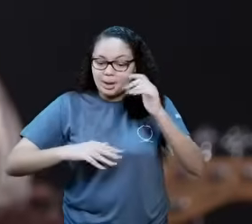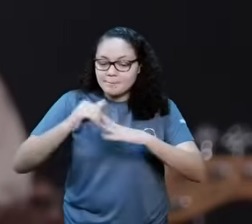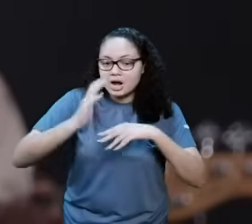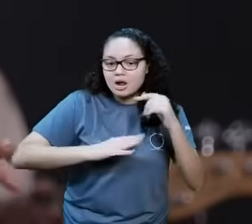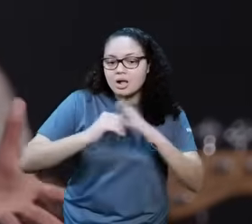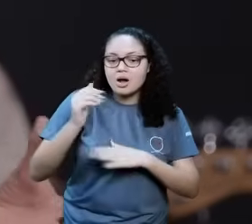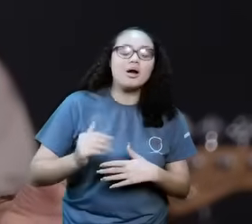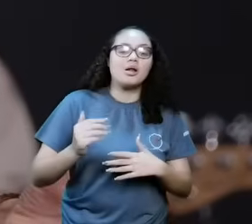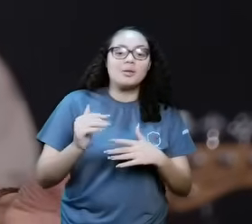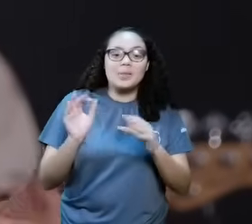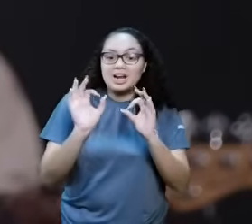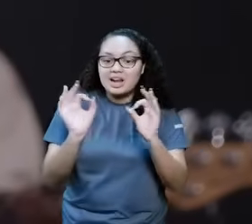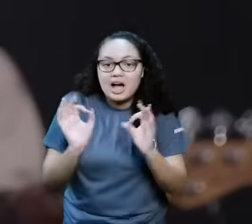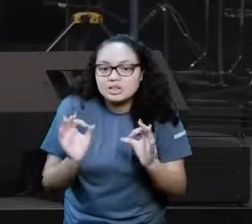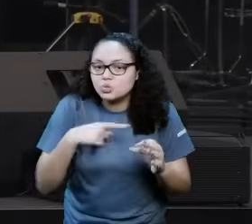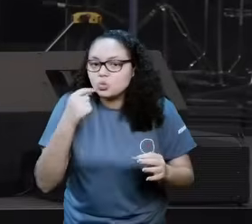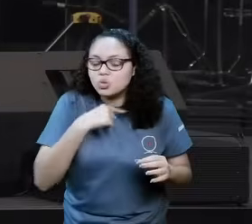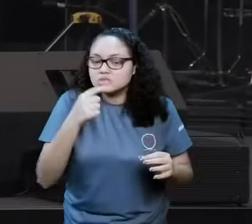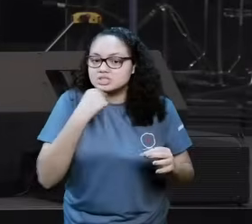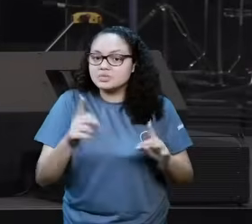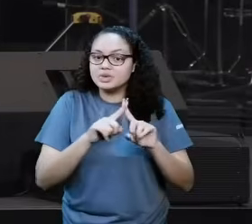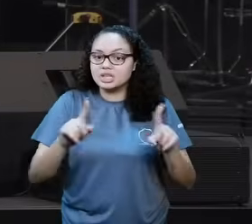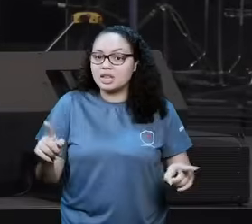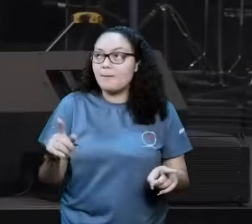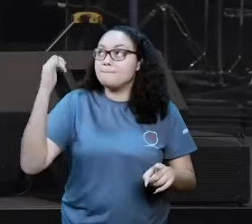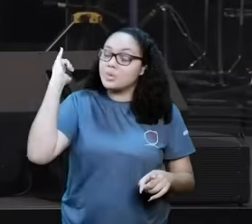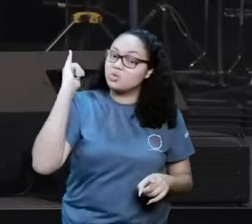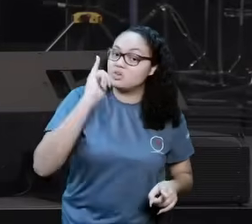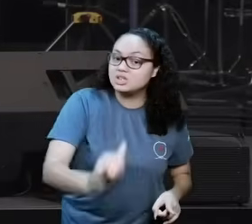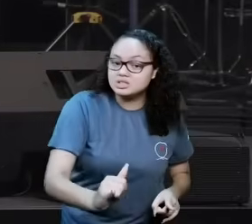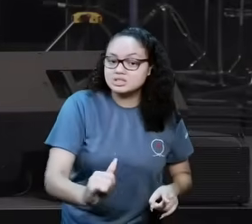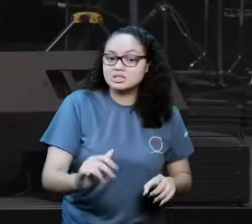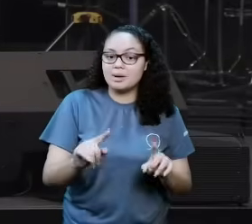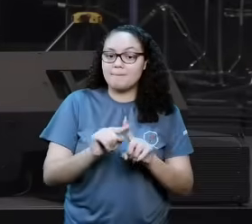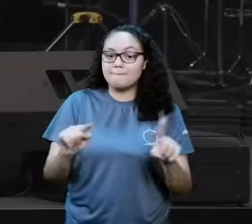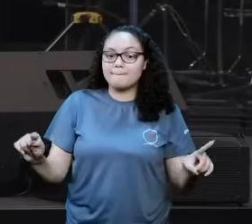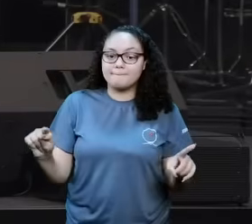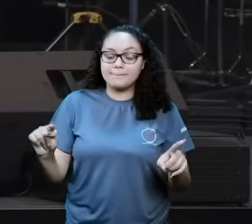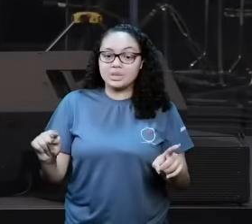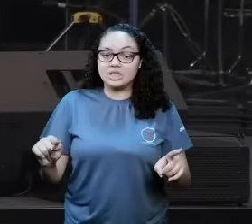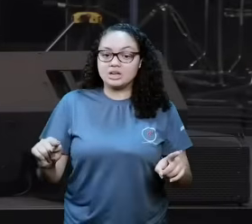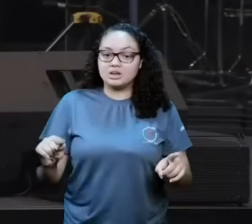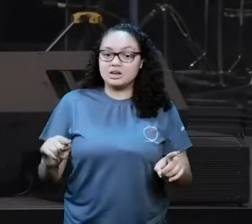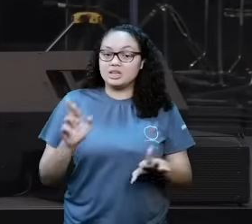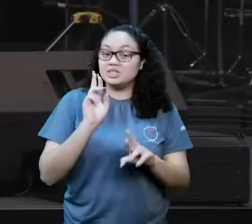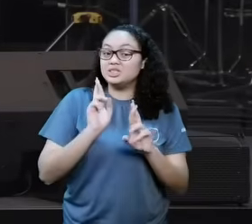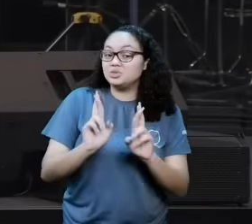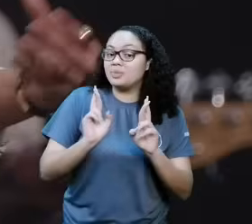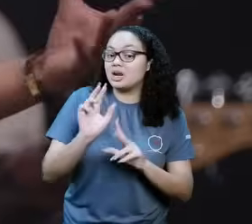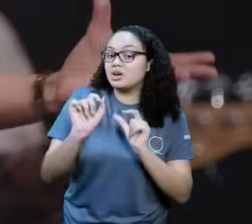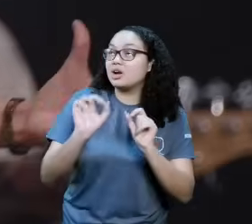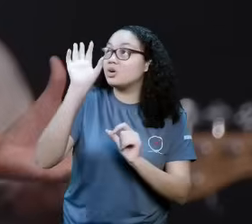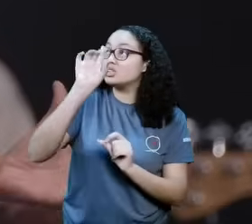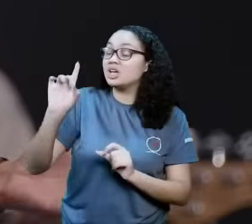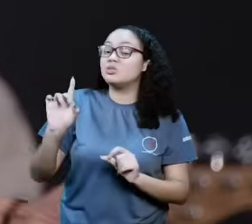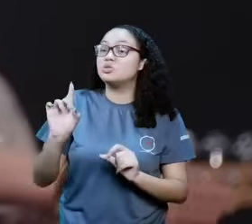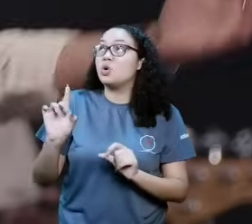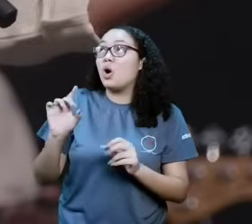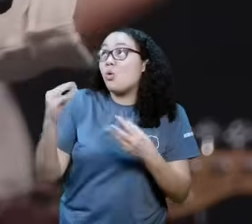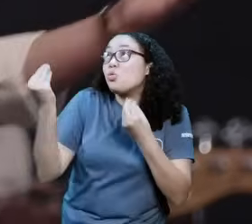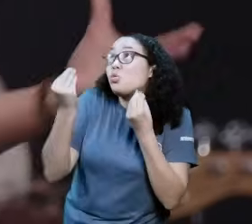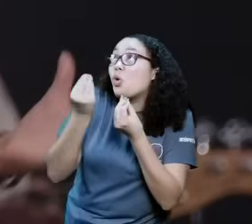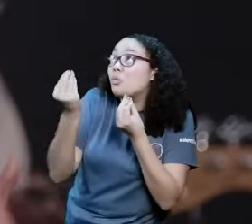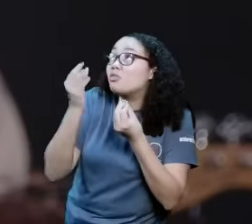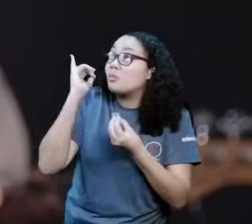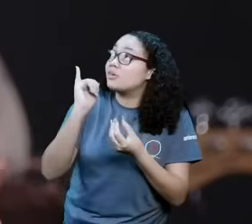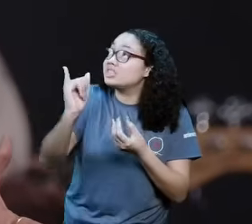para desenvolver nada nesse vale. Então ele disse, profetiza, mas ele estava esperando o que Deus ia mandar ele profetizar. Então